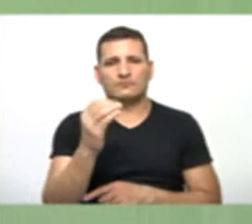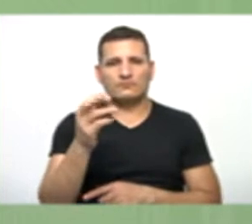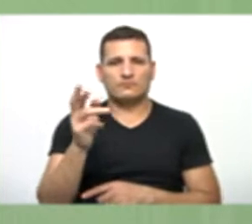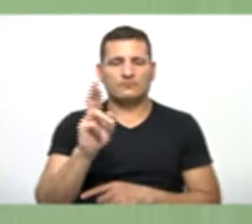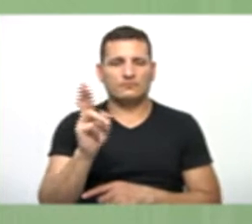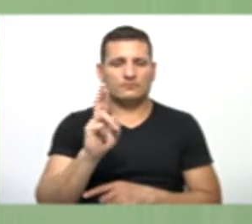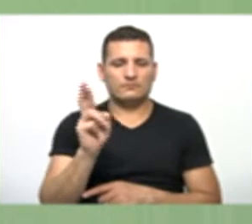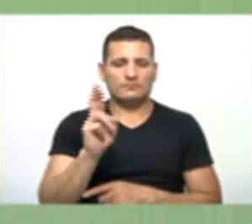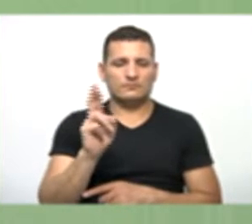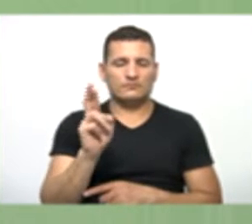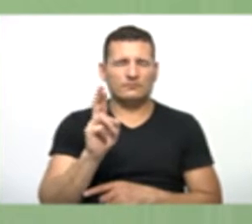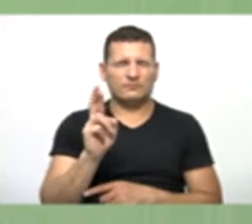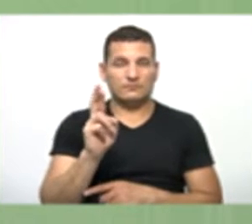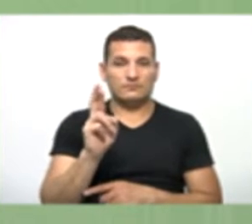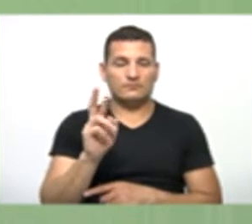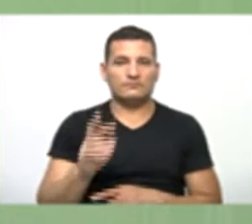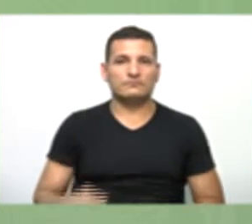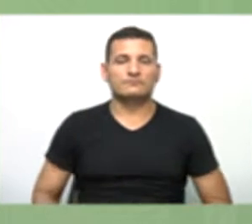R$180.